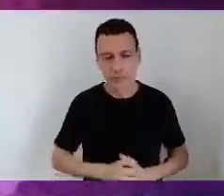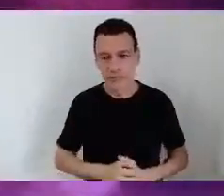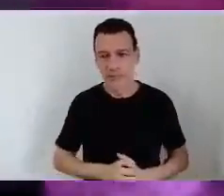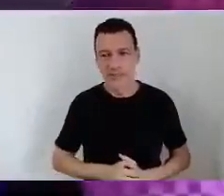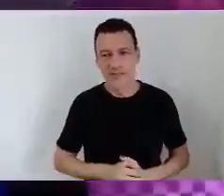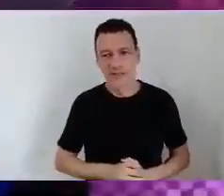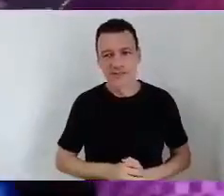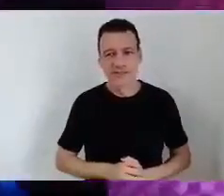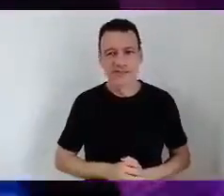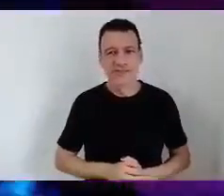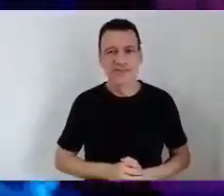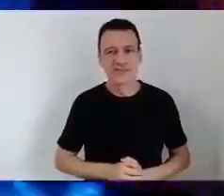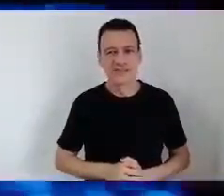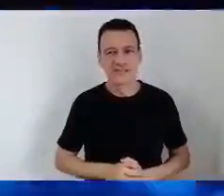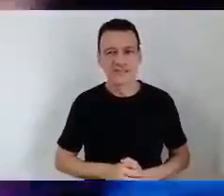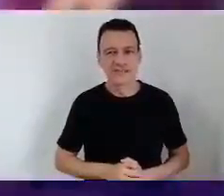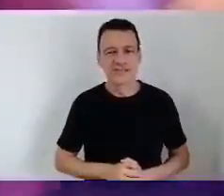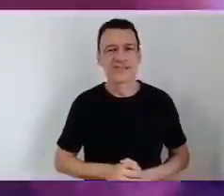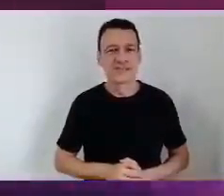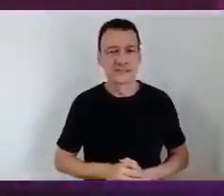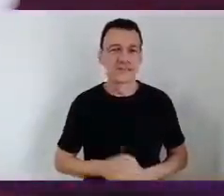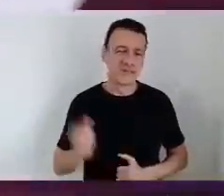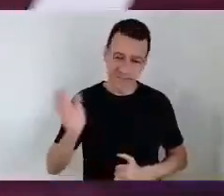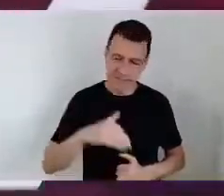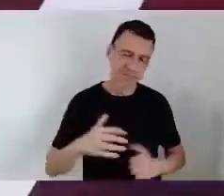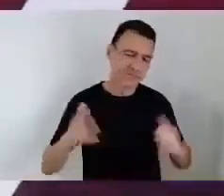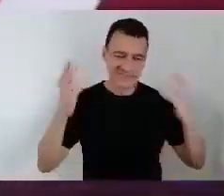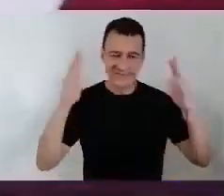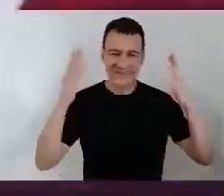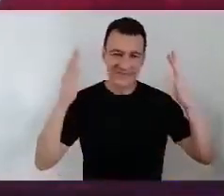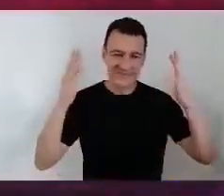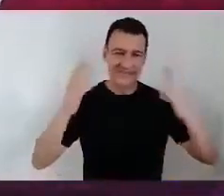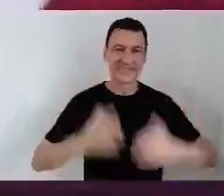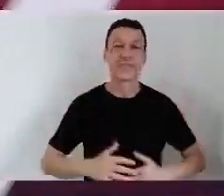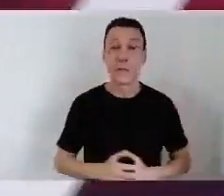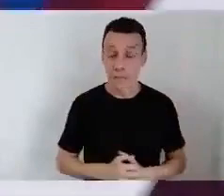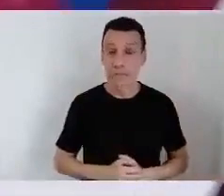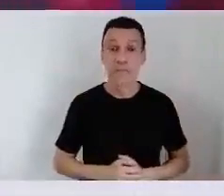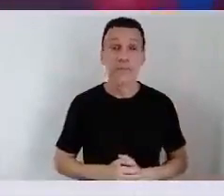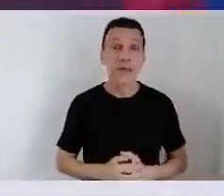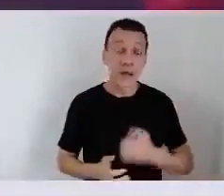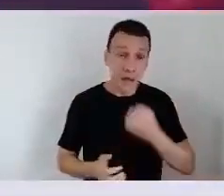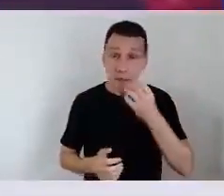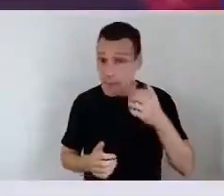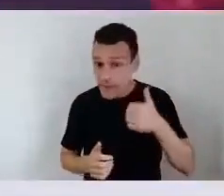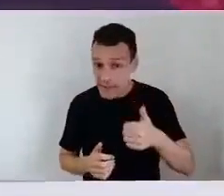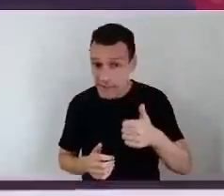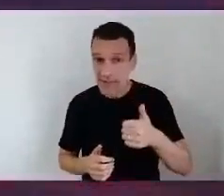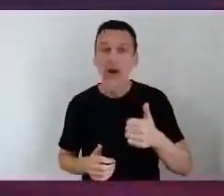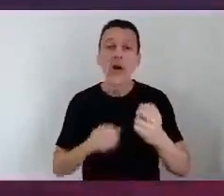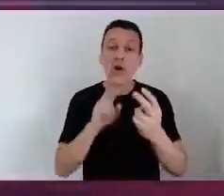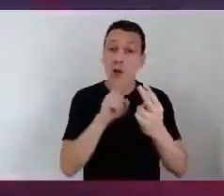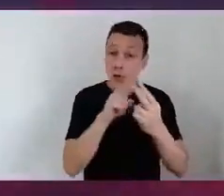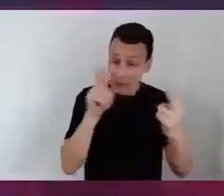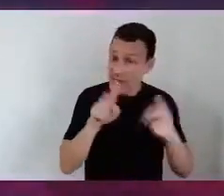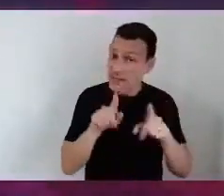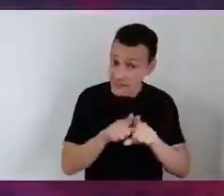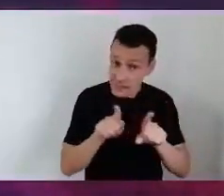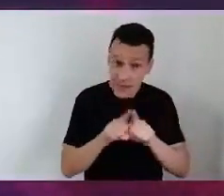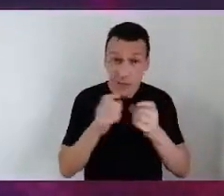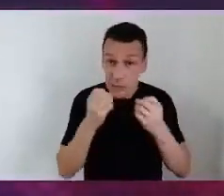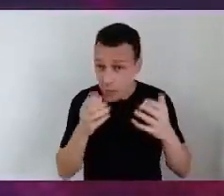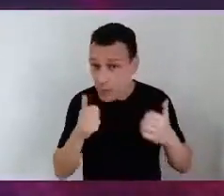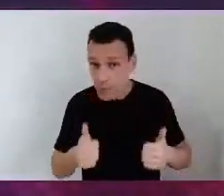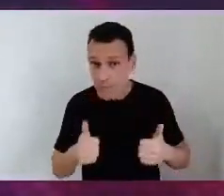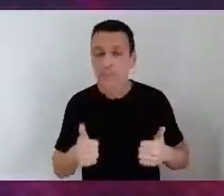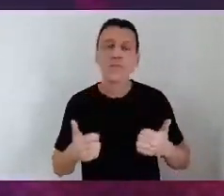Vem pra cá, vem pra cá. Obrigado. Oi. Fala, turminha, beleza? Oi, galerinha que tá aí online. Tudo bem? Boa tarde,